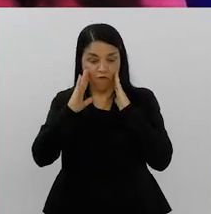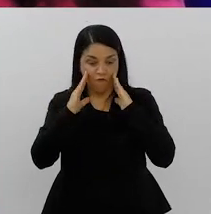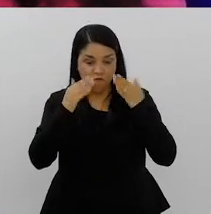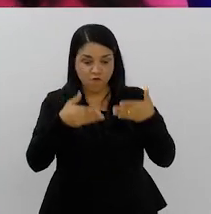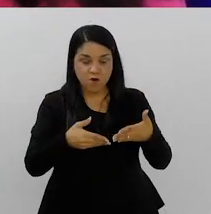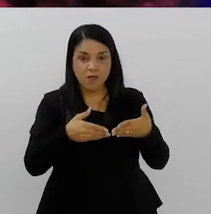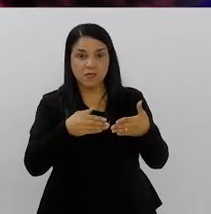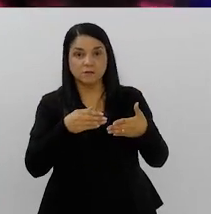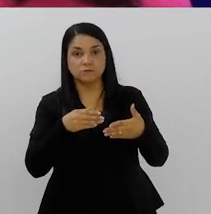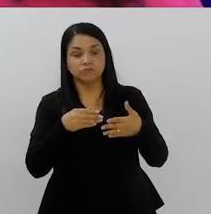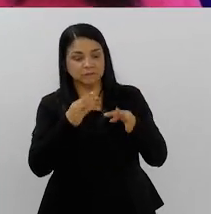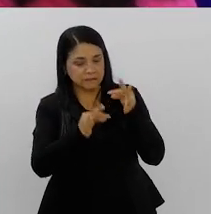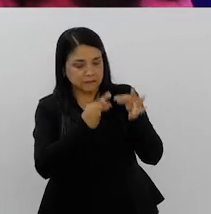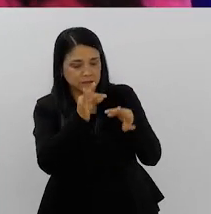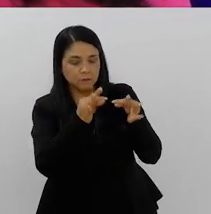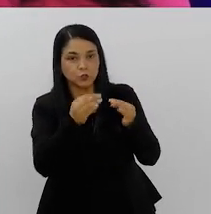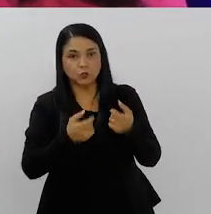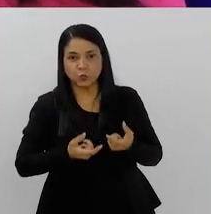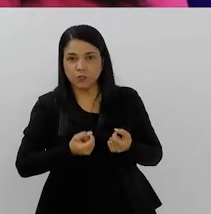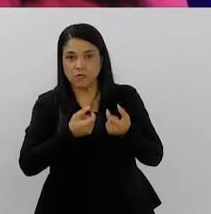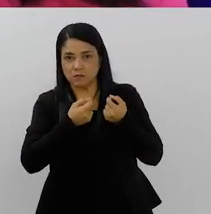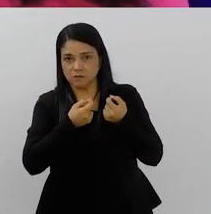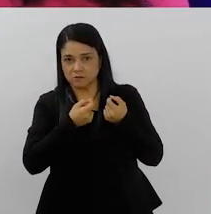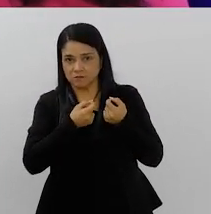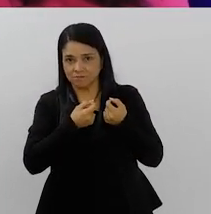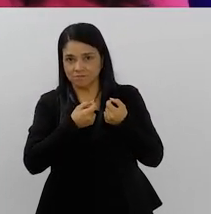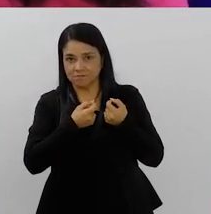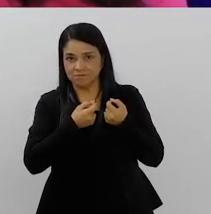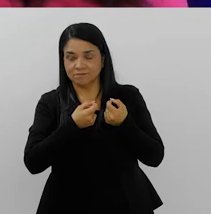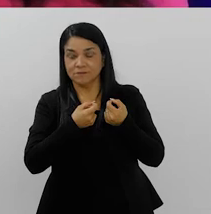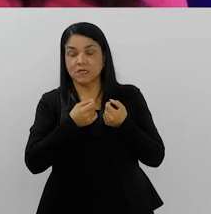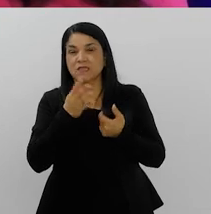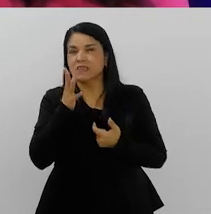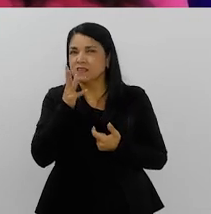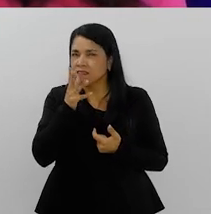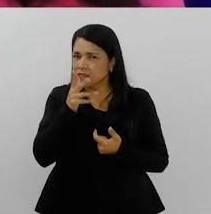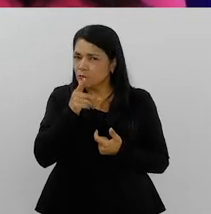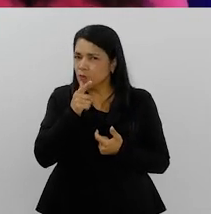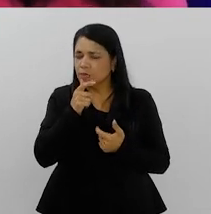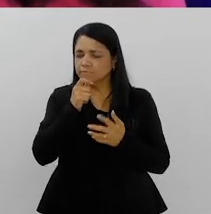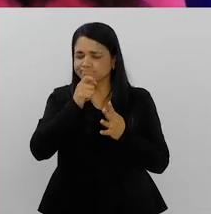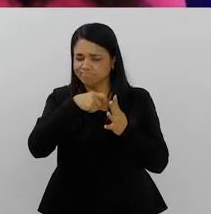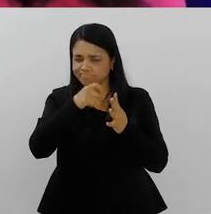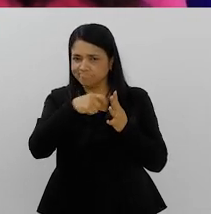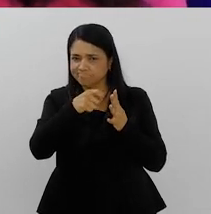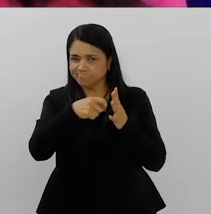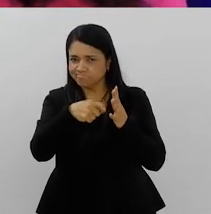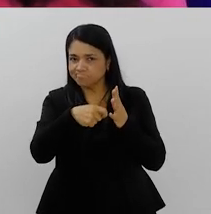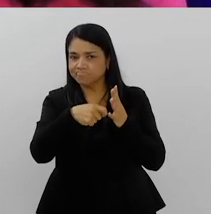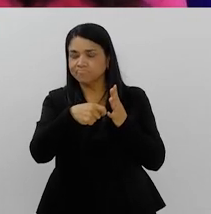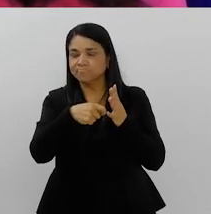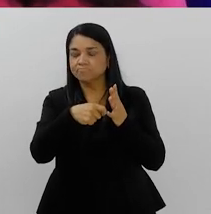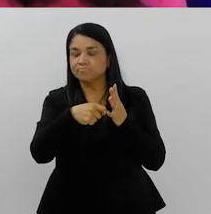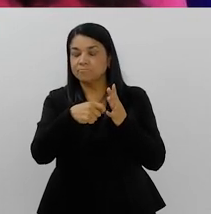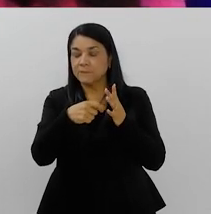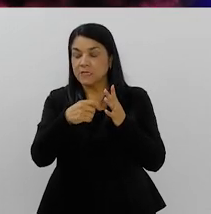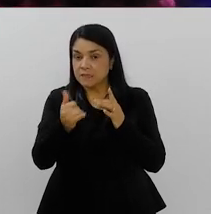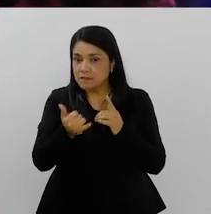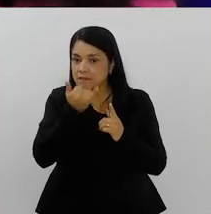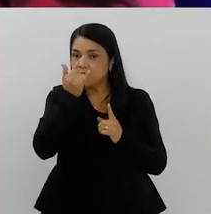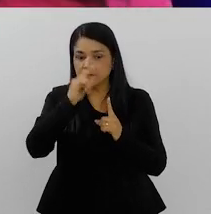no no tratar o tumor e correr porque Ainda demorei um bom tempo e aí quando eu pisquei